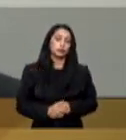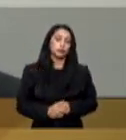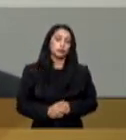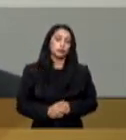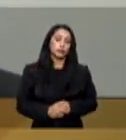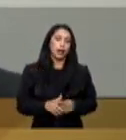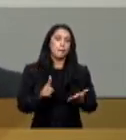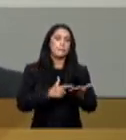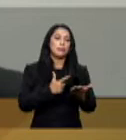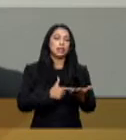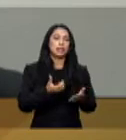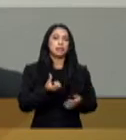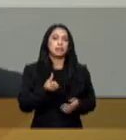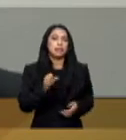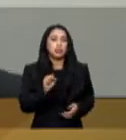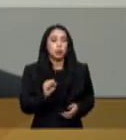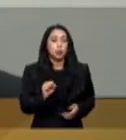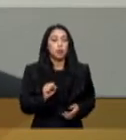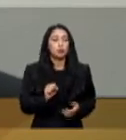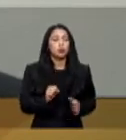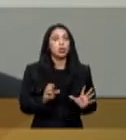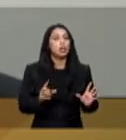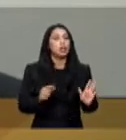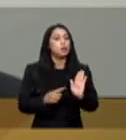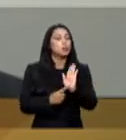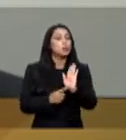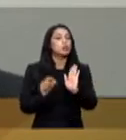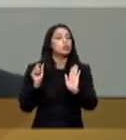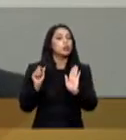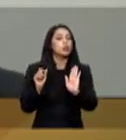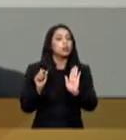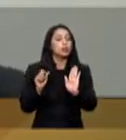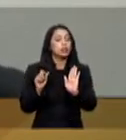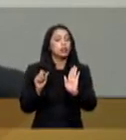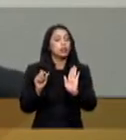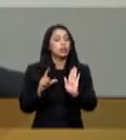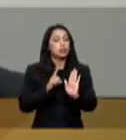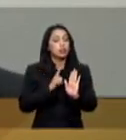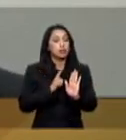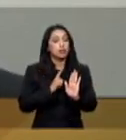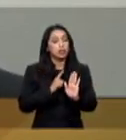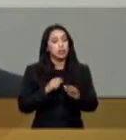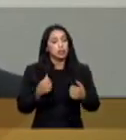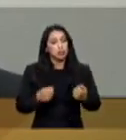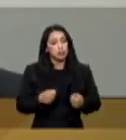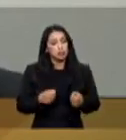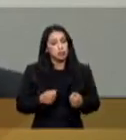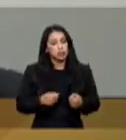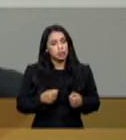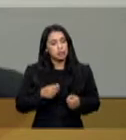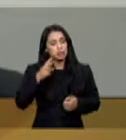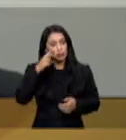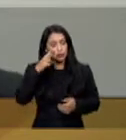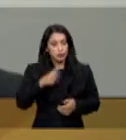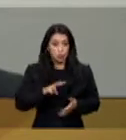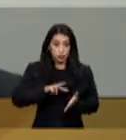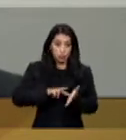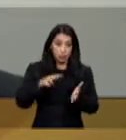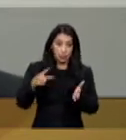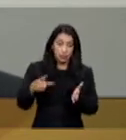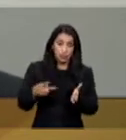página 68, conclui que há de se atender a rigorosa ponderação entre o significado